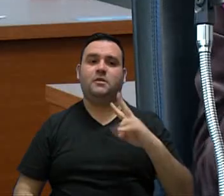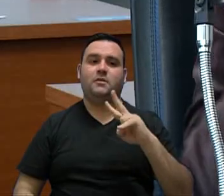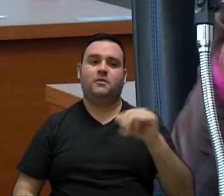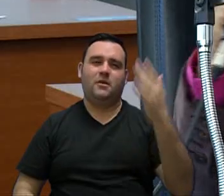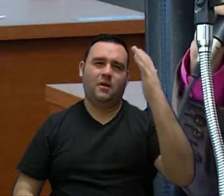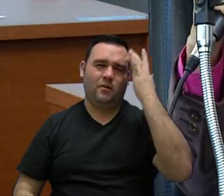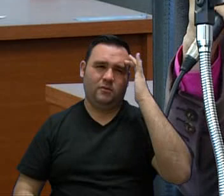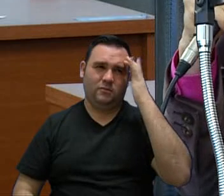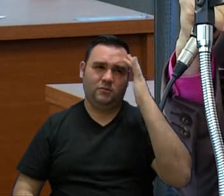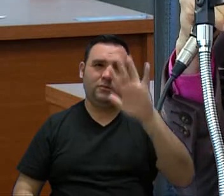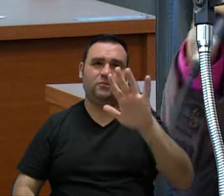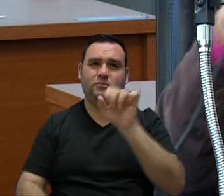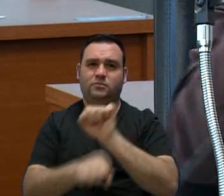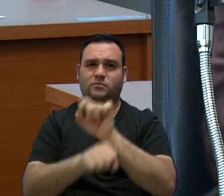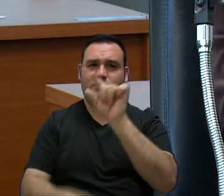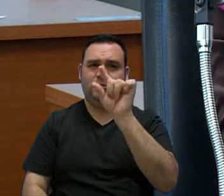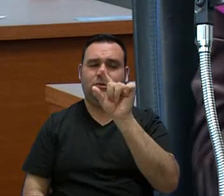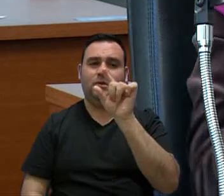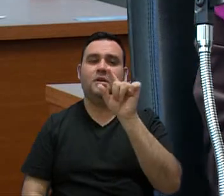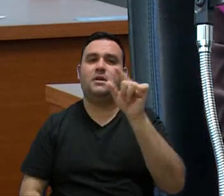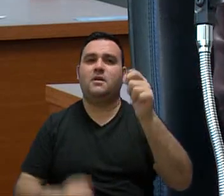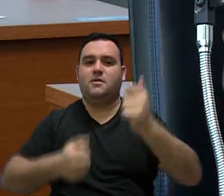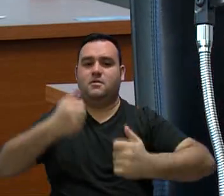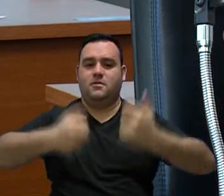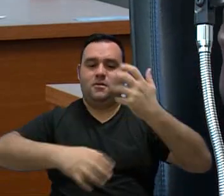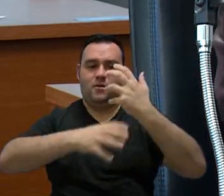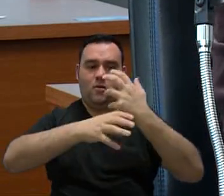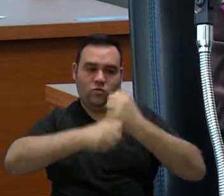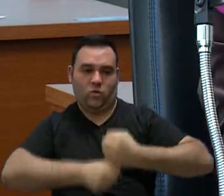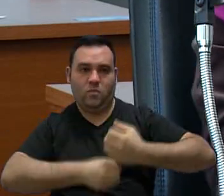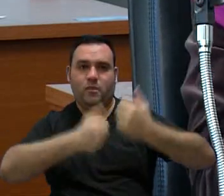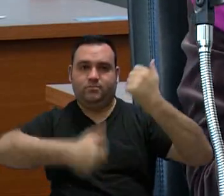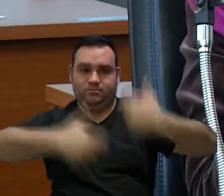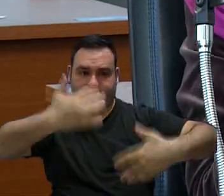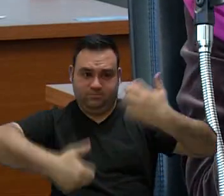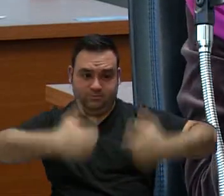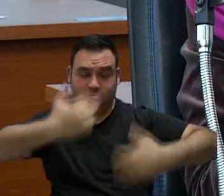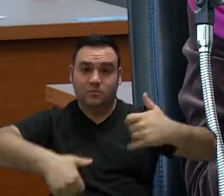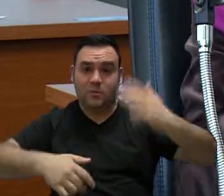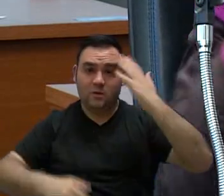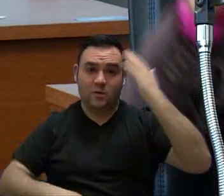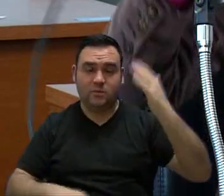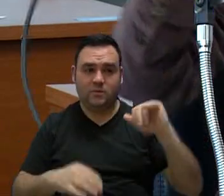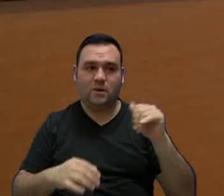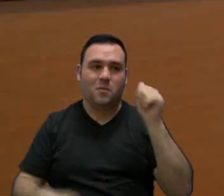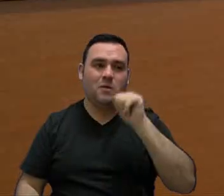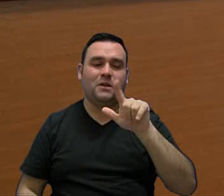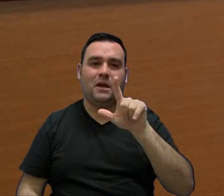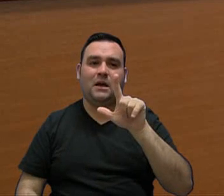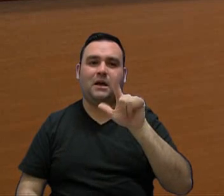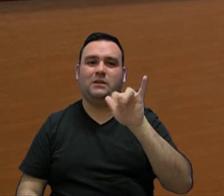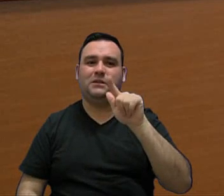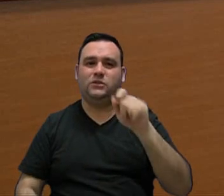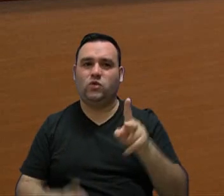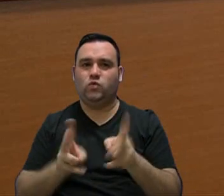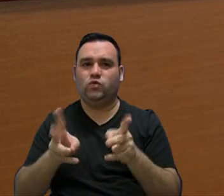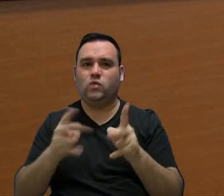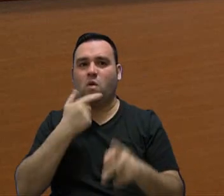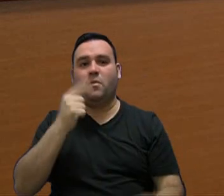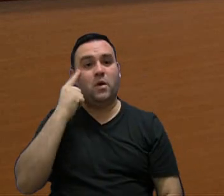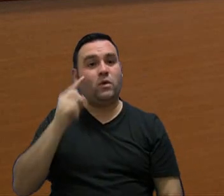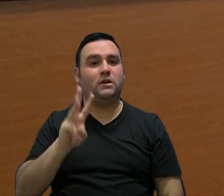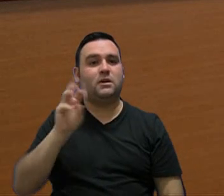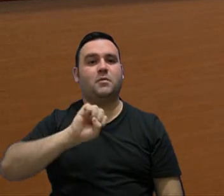estamos atendendo aqui que é só salvar mente em frança prestação de contas mas eu entendo que a prestação de contas é autora lisa vai continuar conosco é só